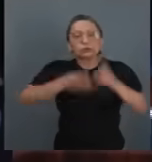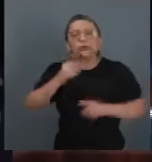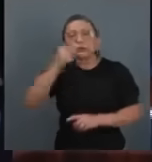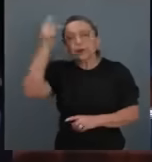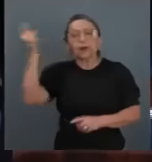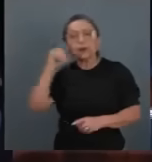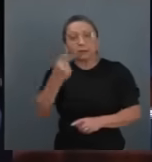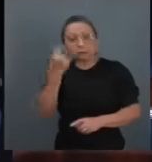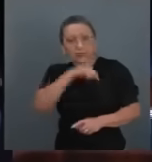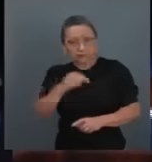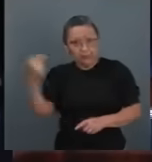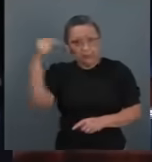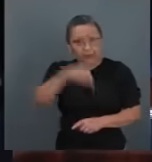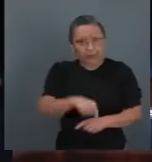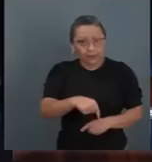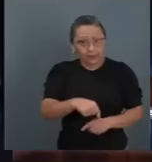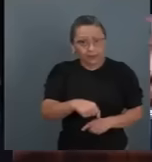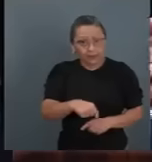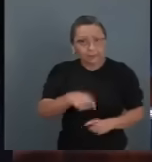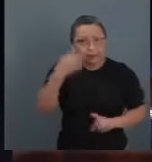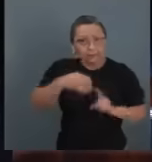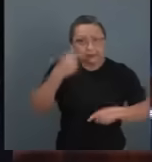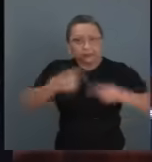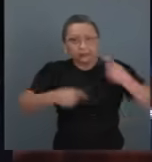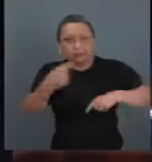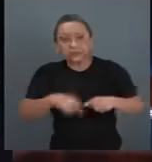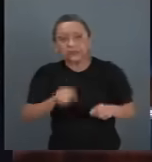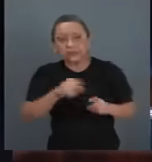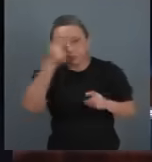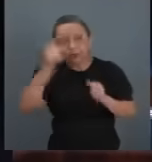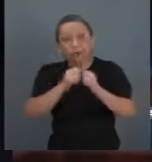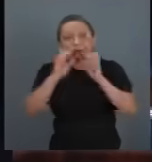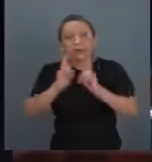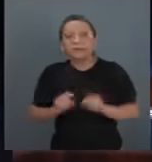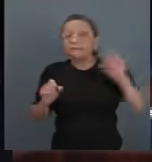lobby? Se for deficiente, pior ainda.